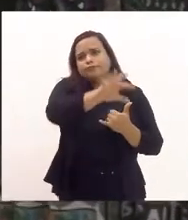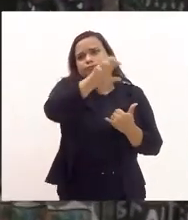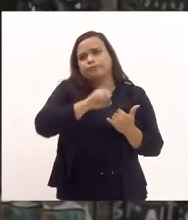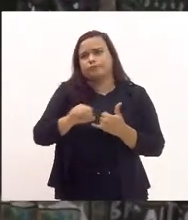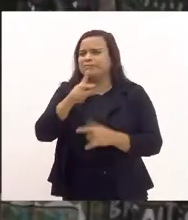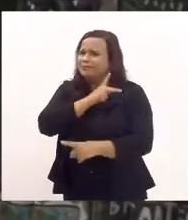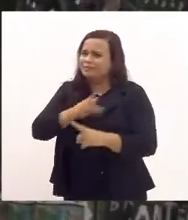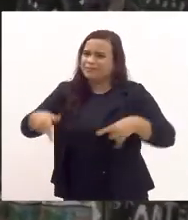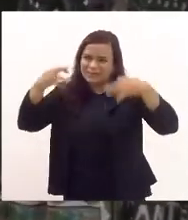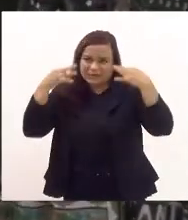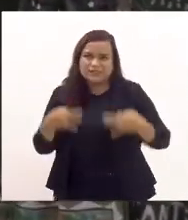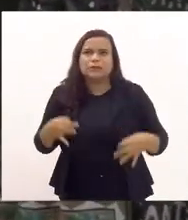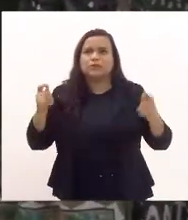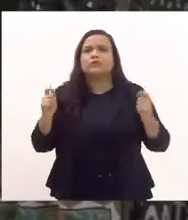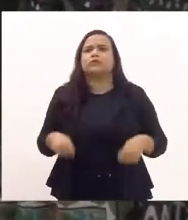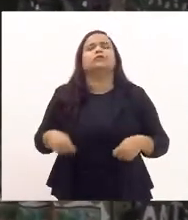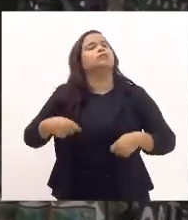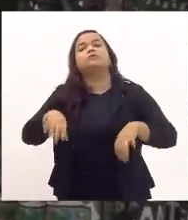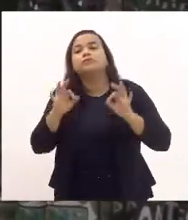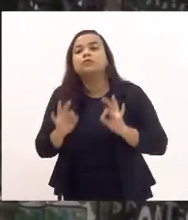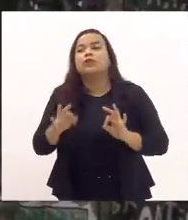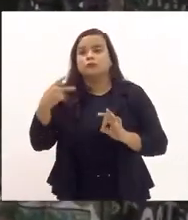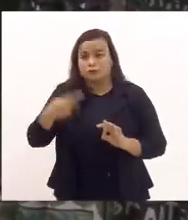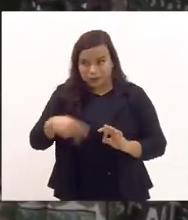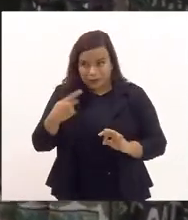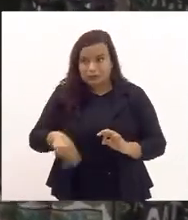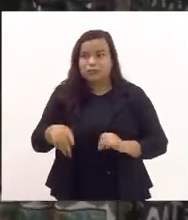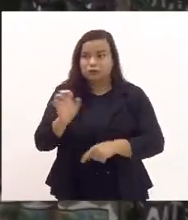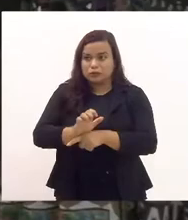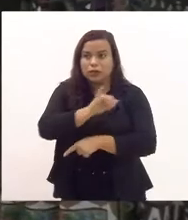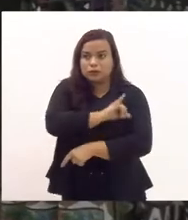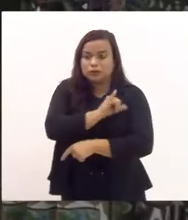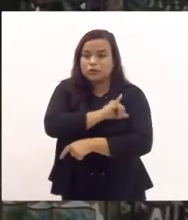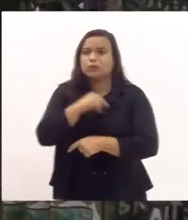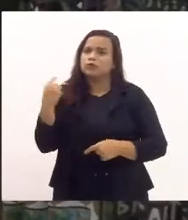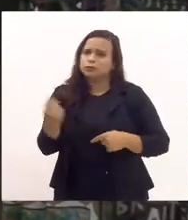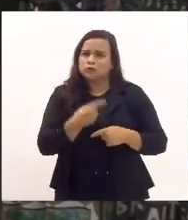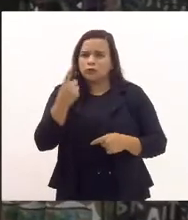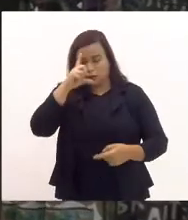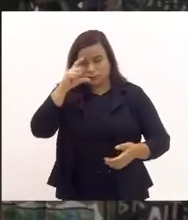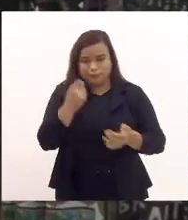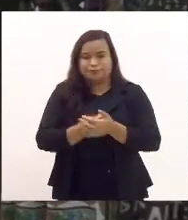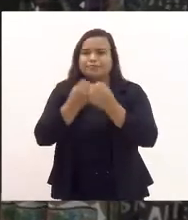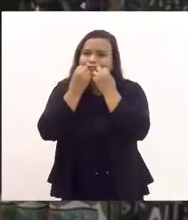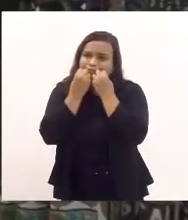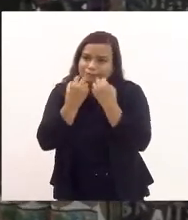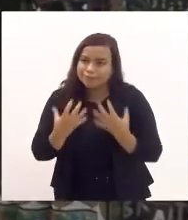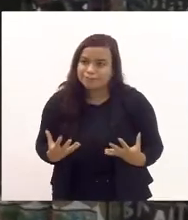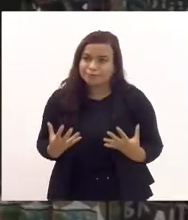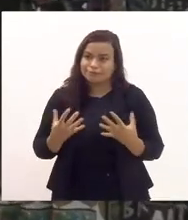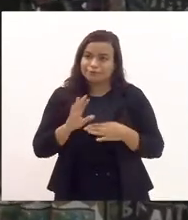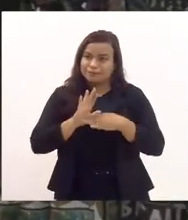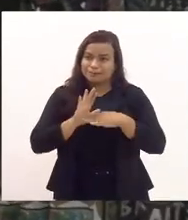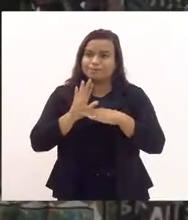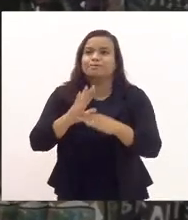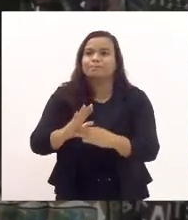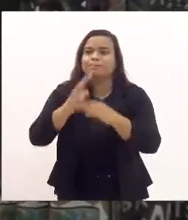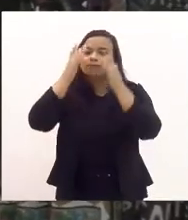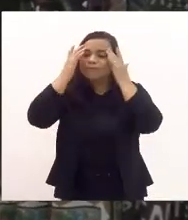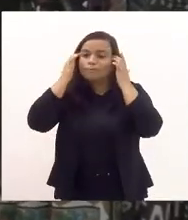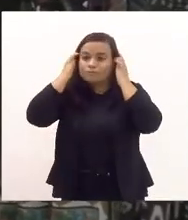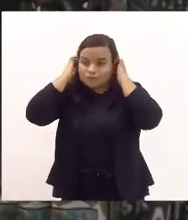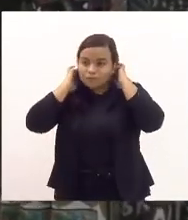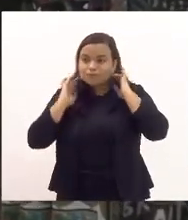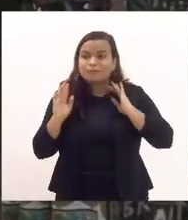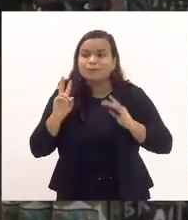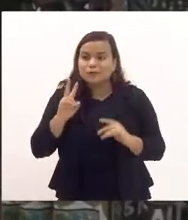tenho certeza e nós no estado do Rio de Janeiro estamos tomando uma decisão de Vanguarda que vai